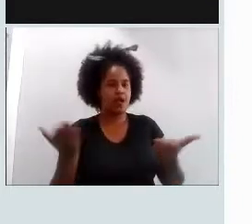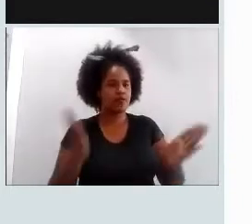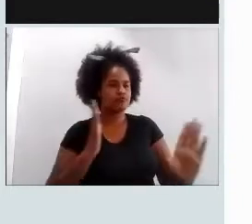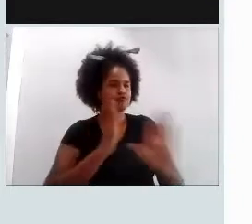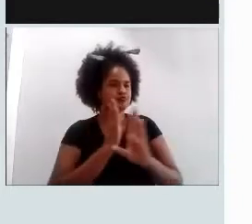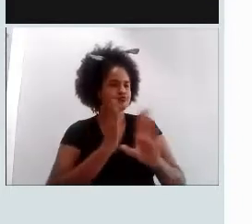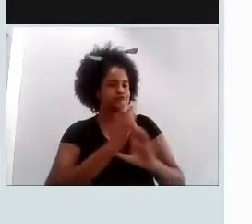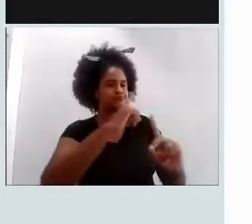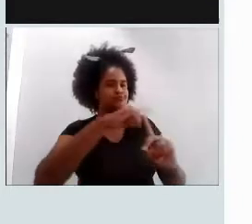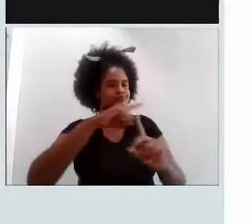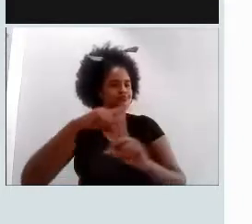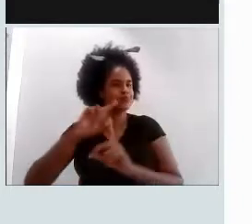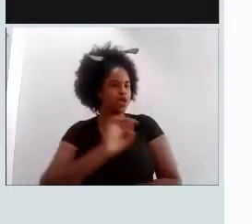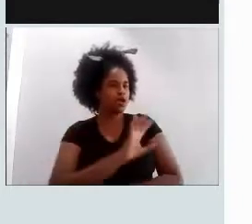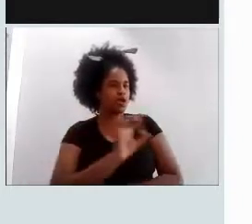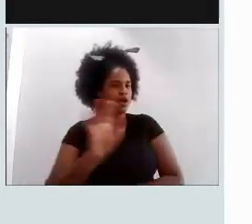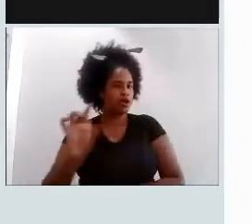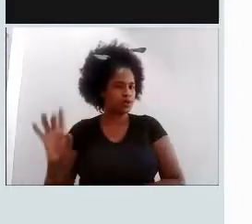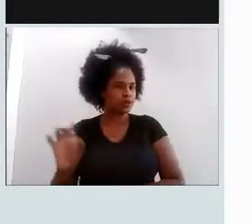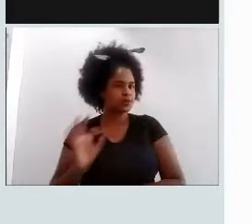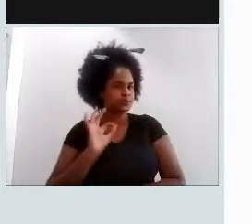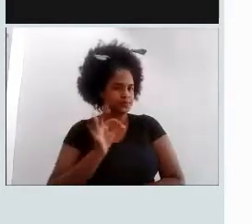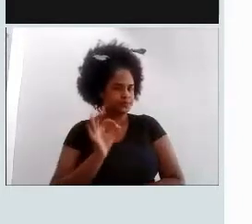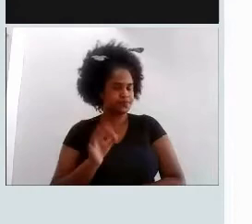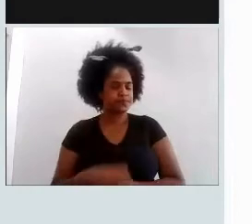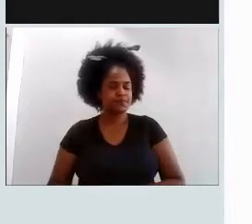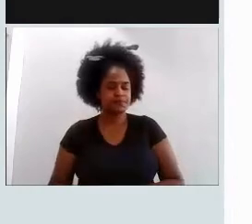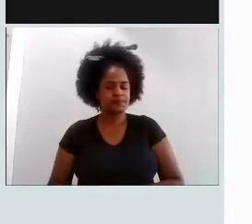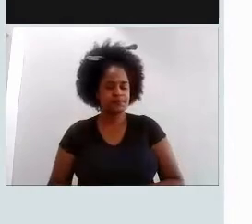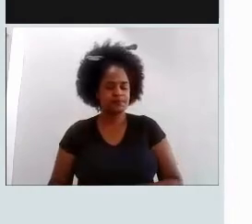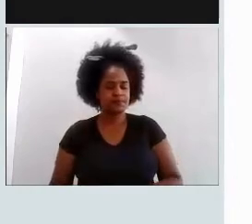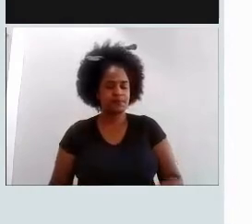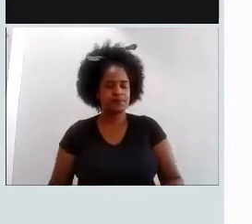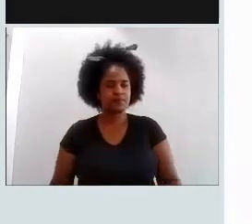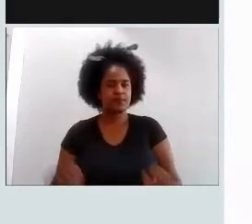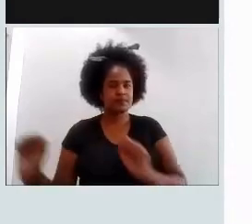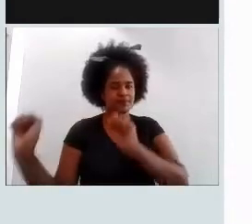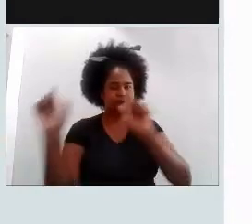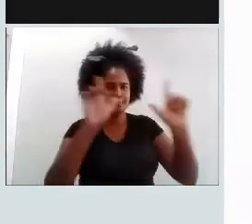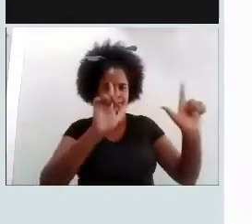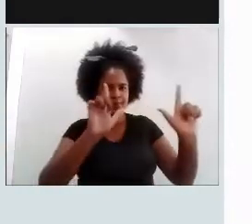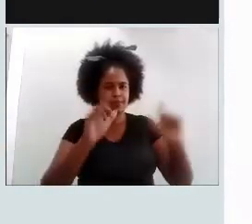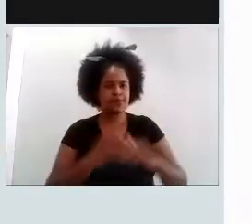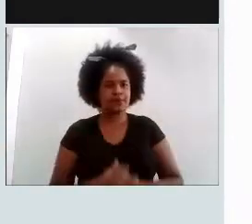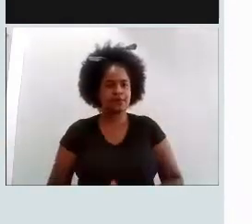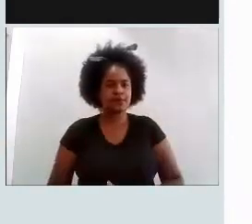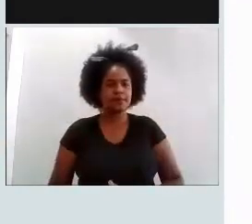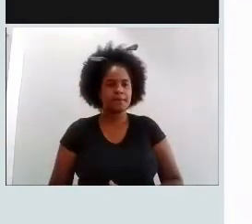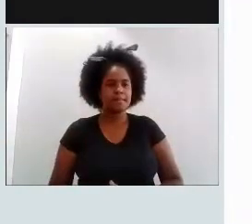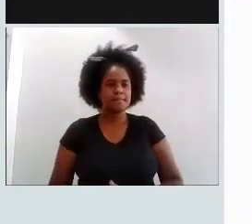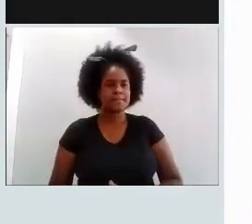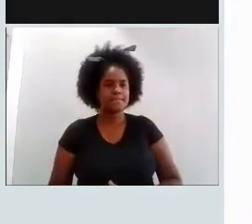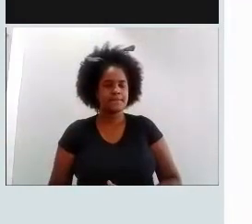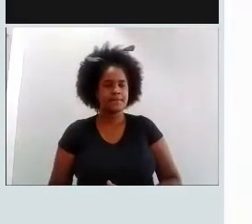esses triângulos. Pode passar para o próximo, por favor.